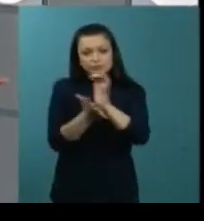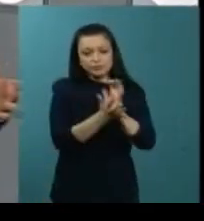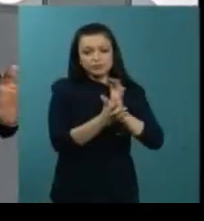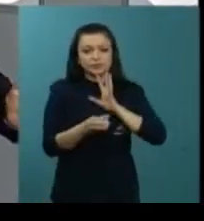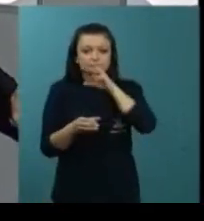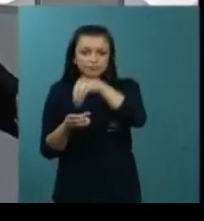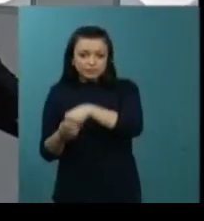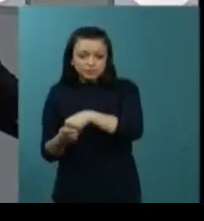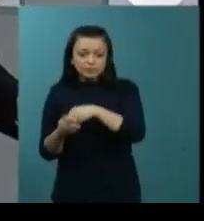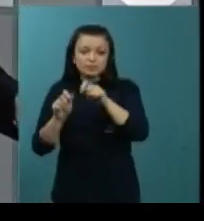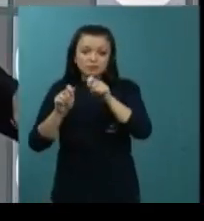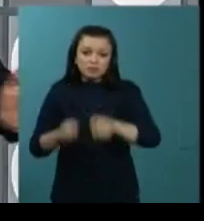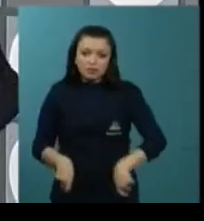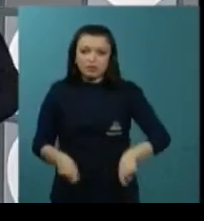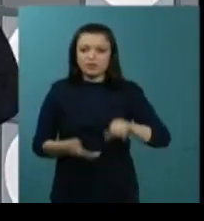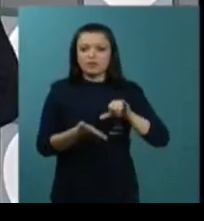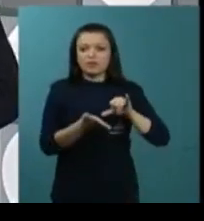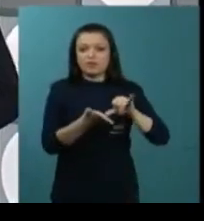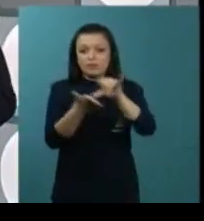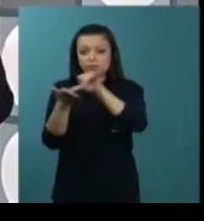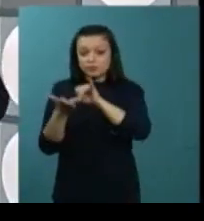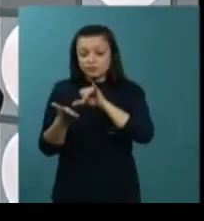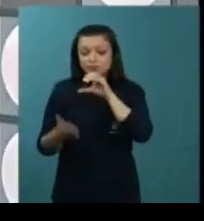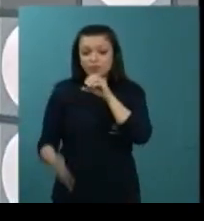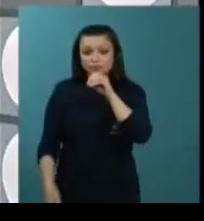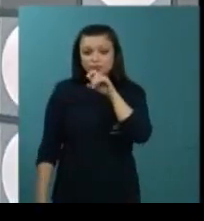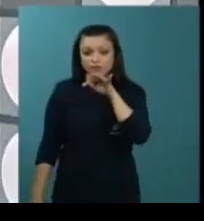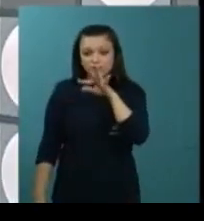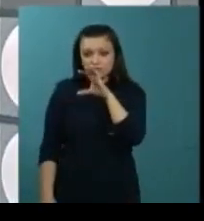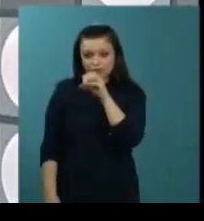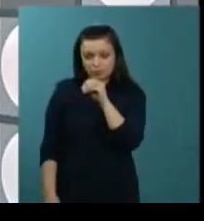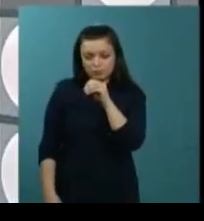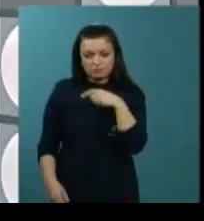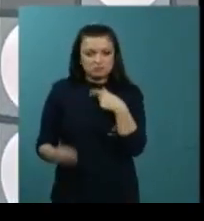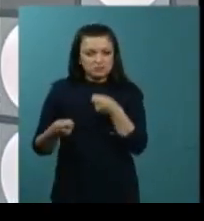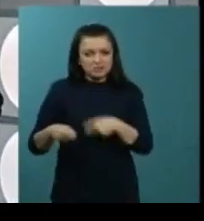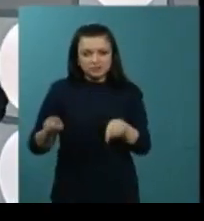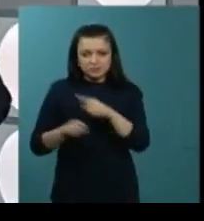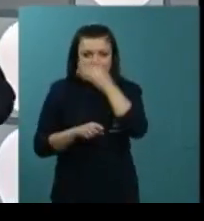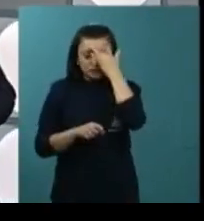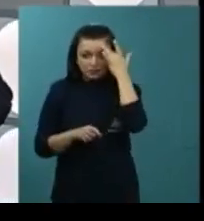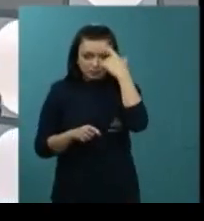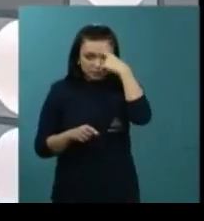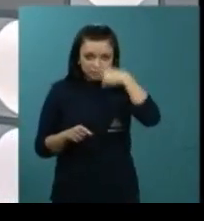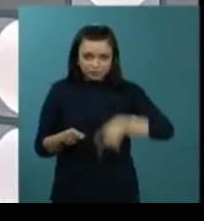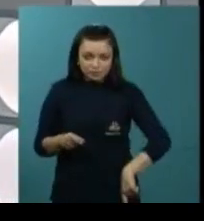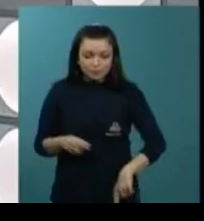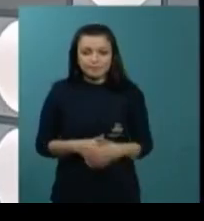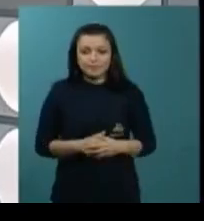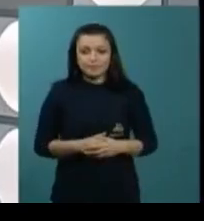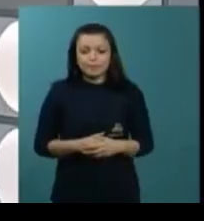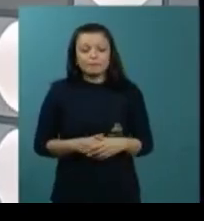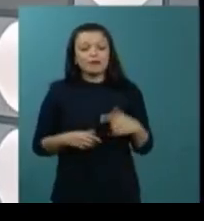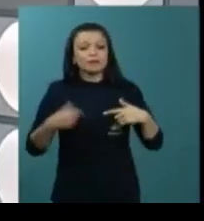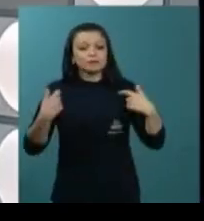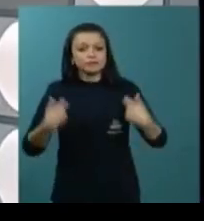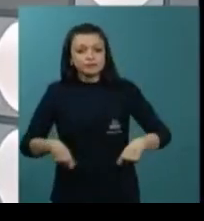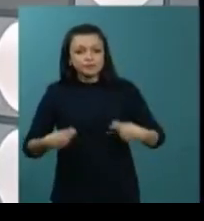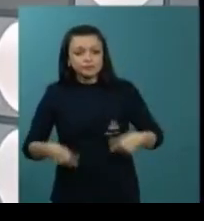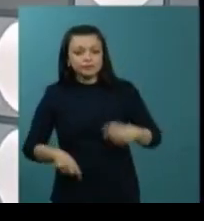por objetos e não necessariamente pessoas. E precisaremos então, a